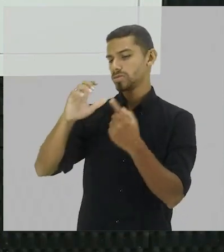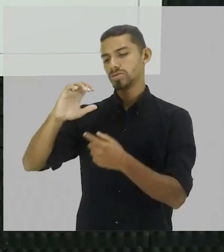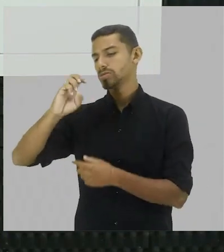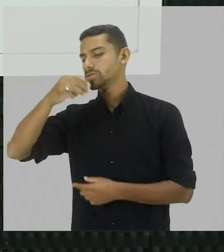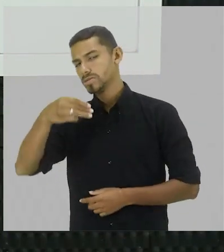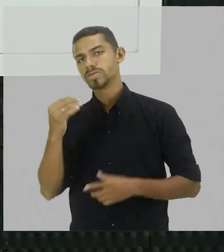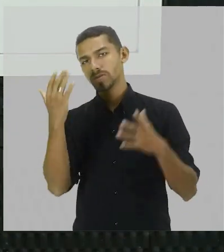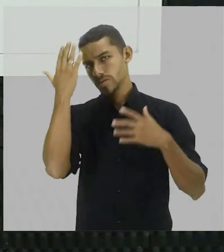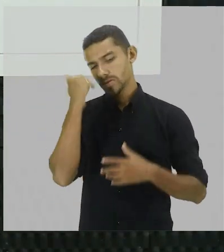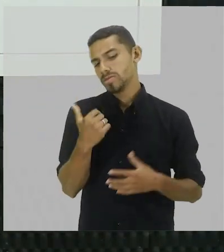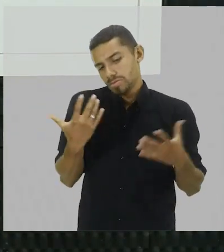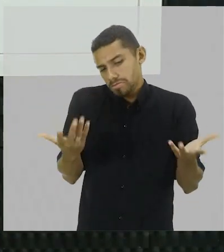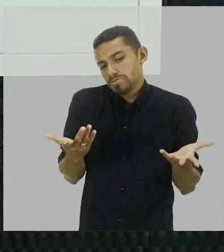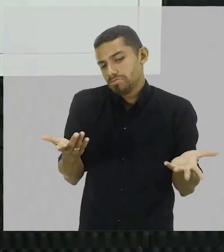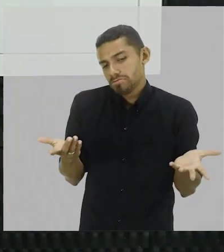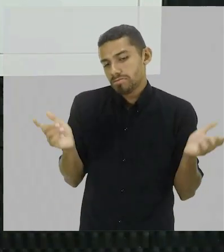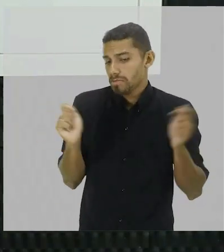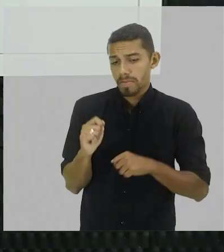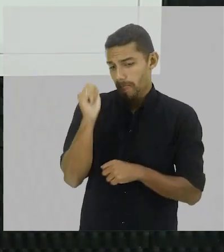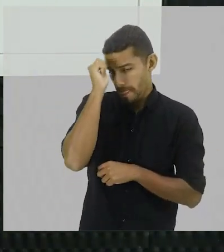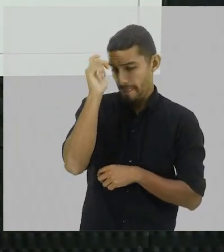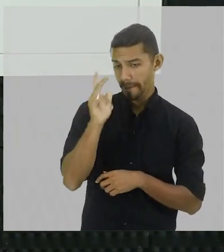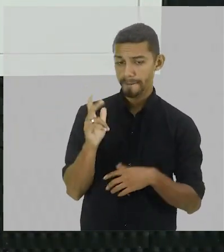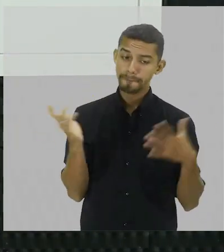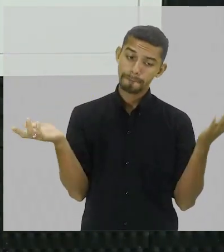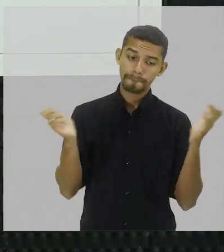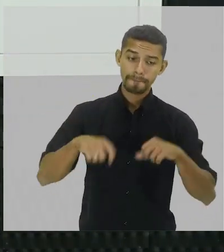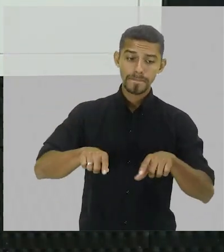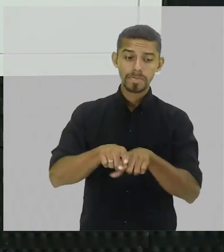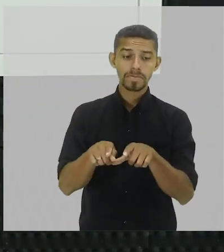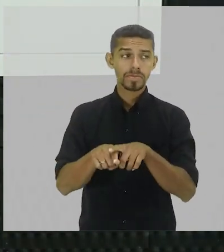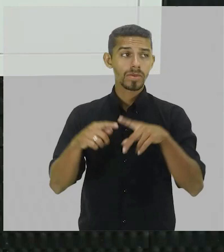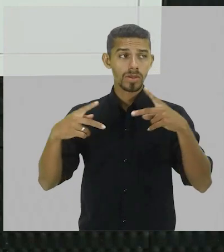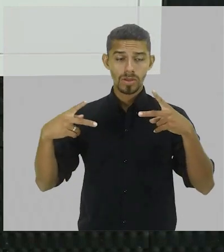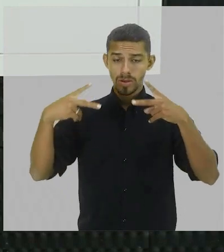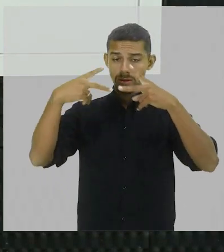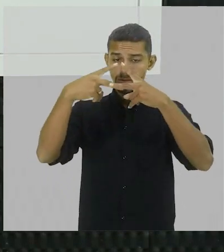que é justamente o que ele vai tirar. Então, o volume da pirâmide inteira,